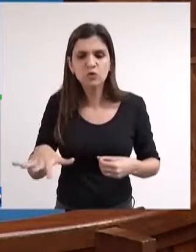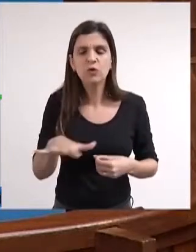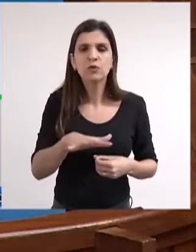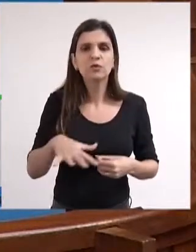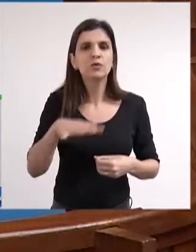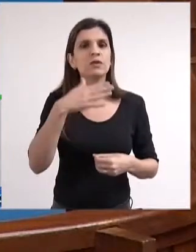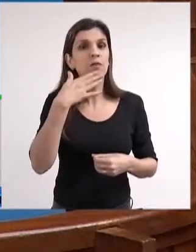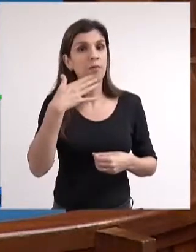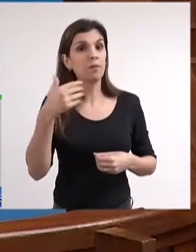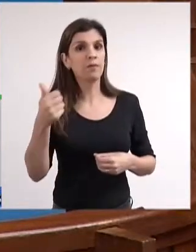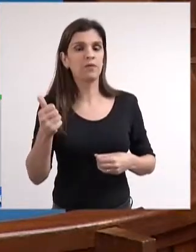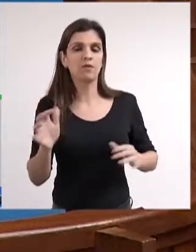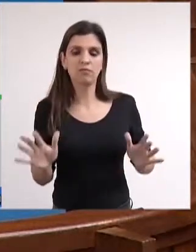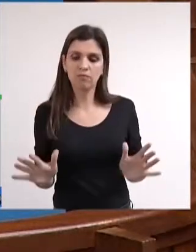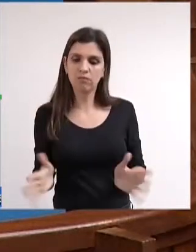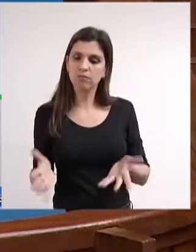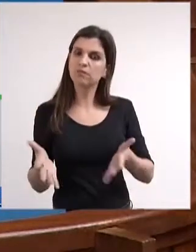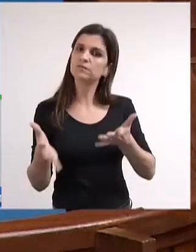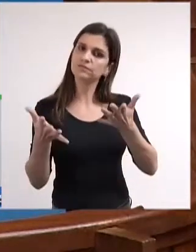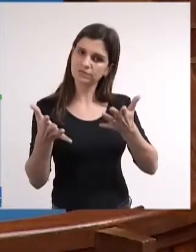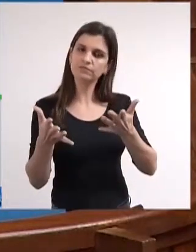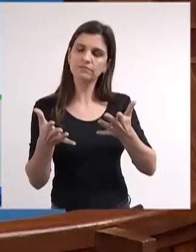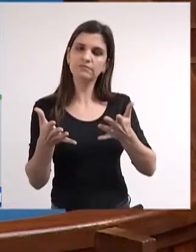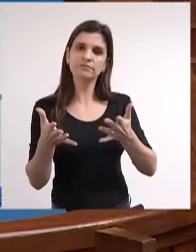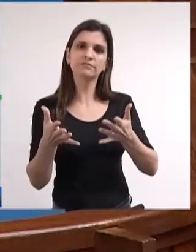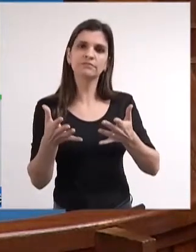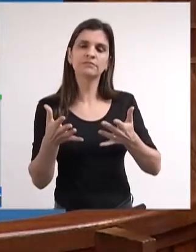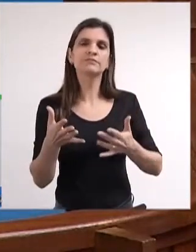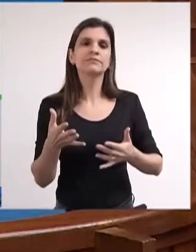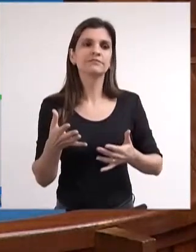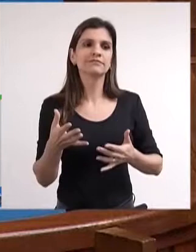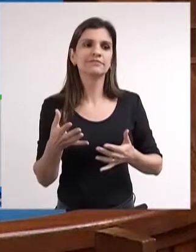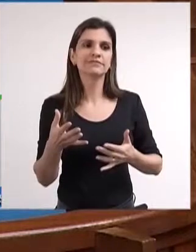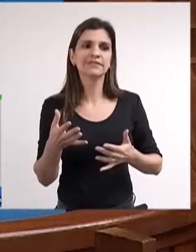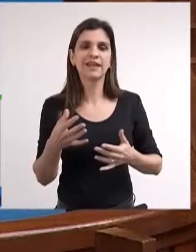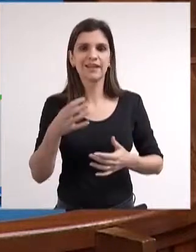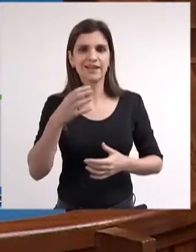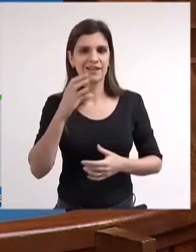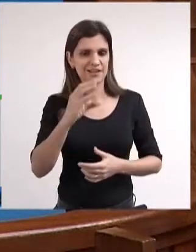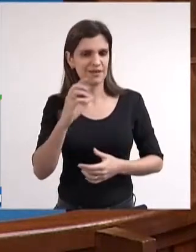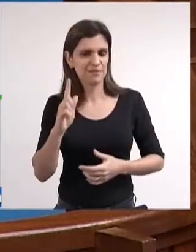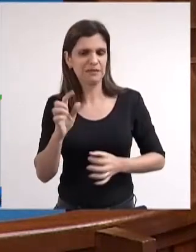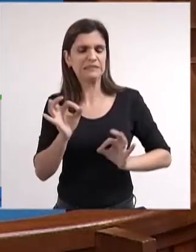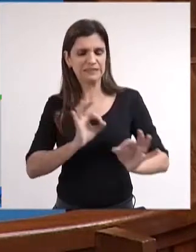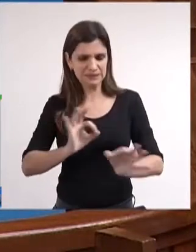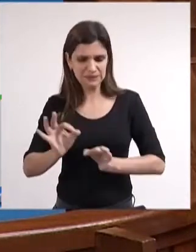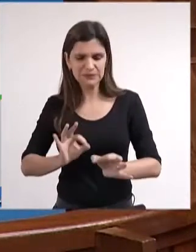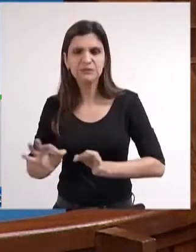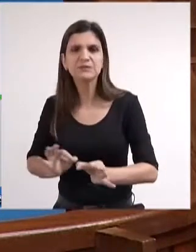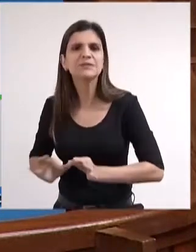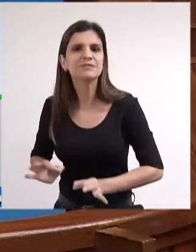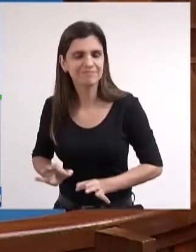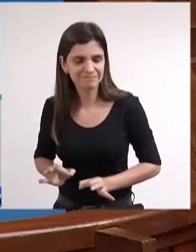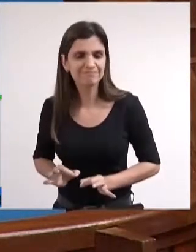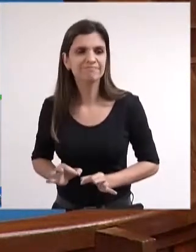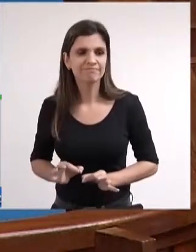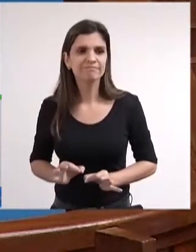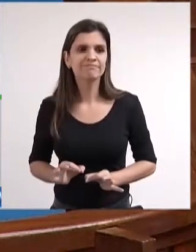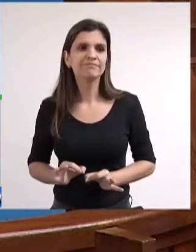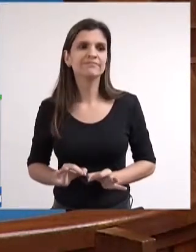certeza que Campo Grande começa cada vez mais a entrar nos trilhos, Campo Grande cada vez mais